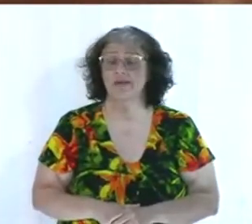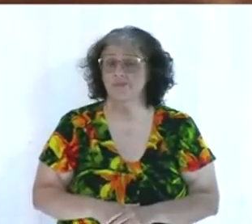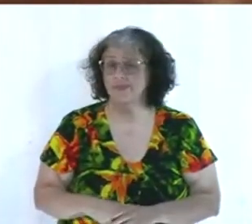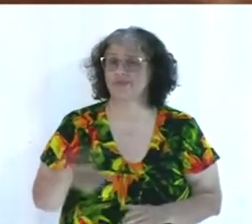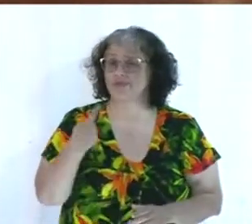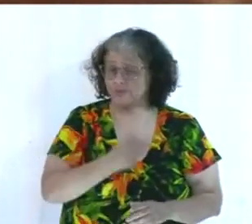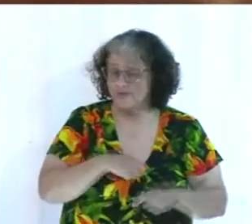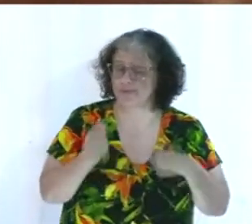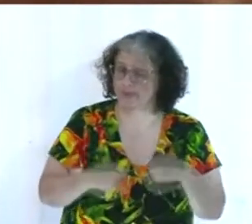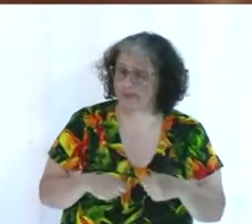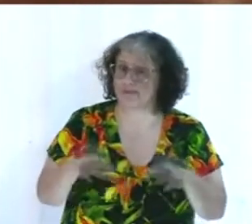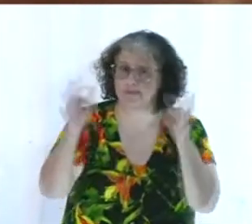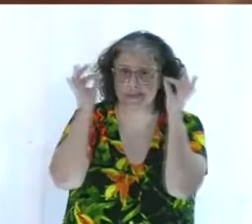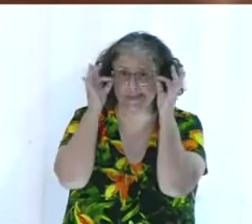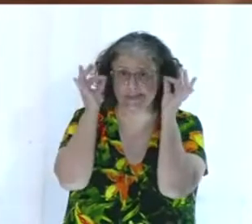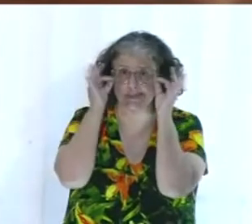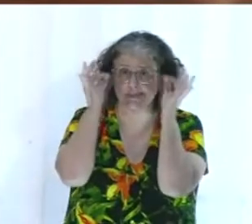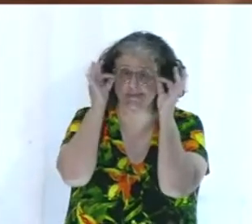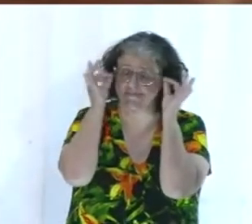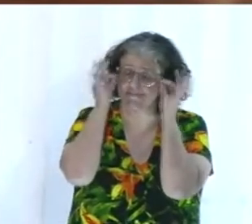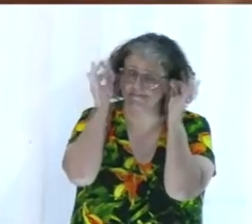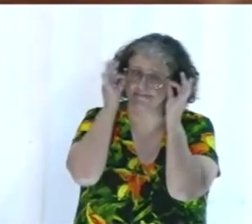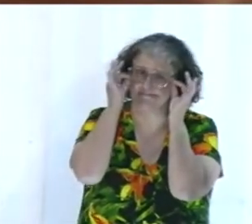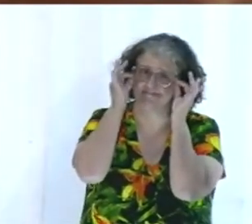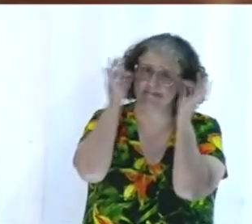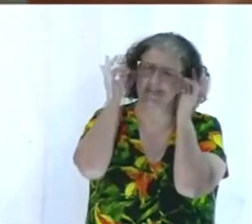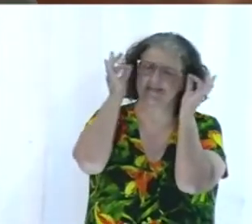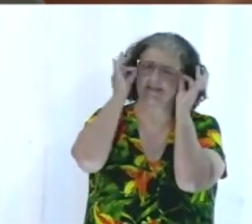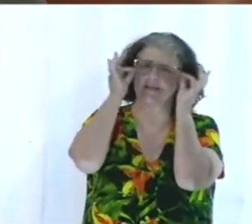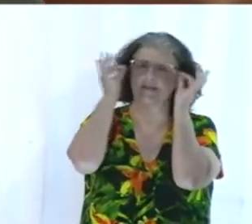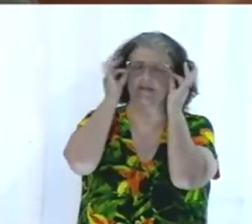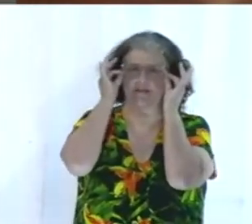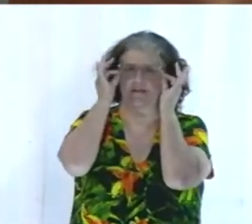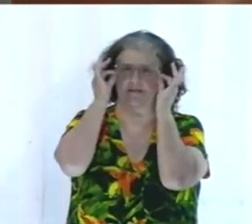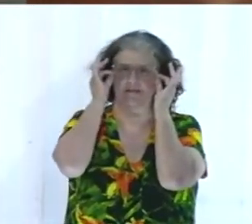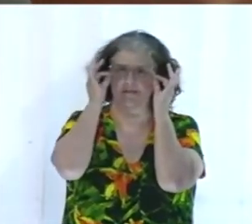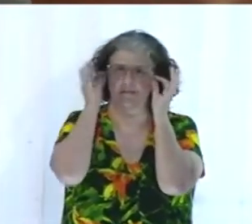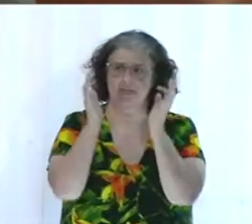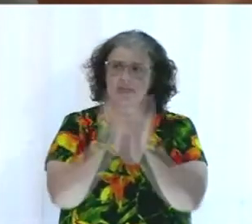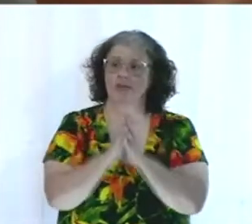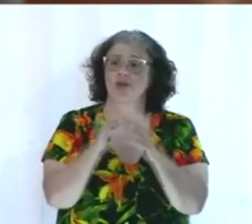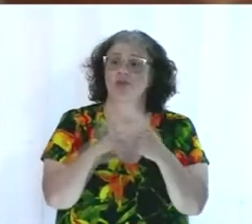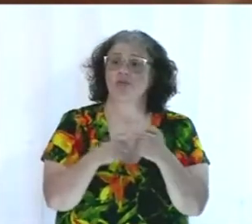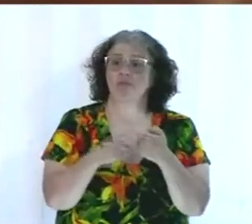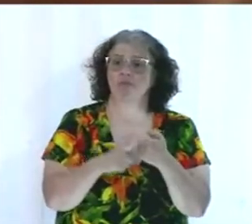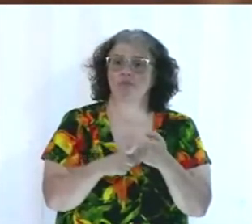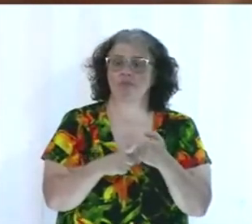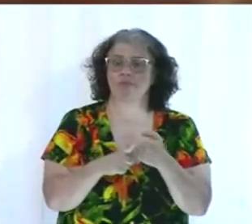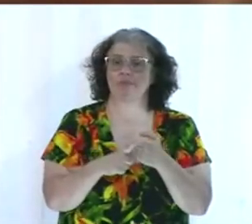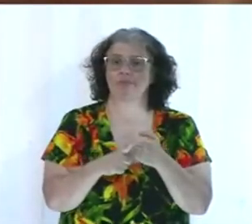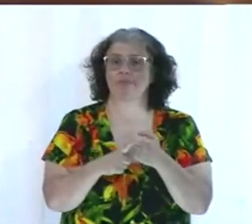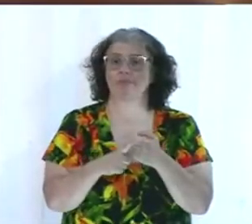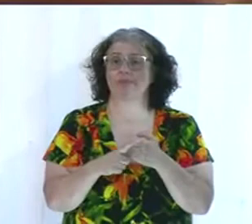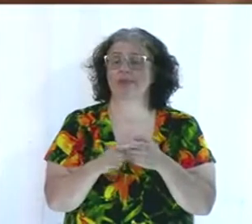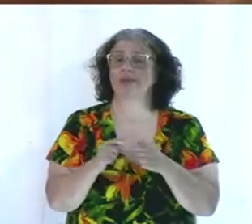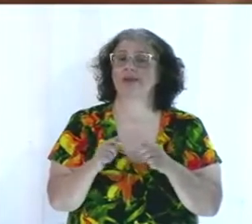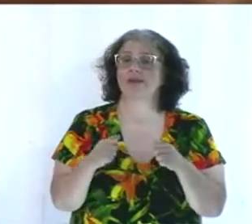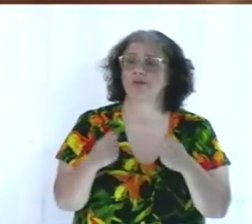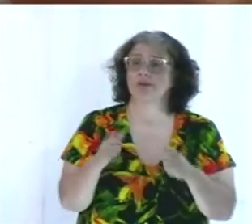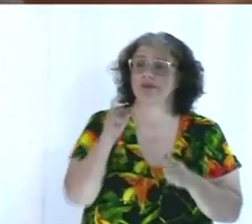firme, eu sei detectar de longe uma heresia, igual o Senhor Jesus escrevendo à igreja de Éfeso,